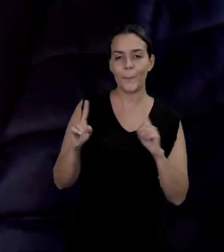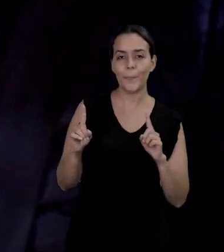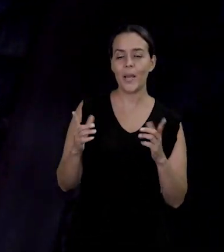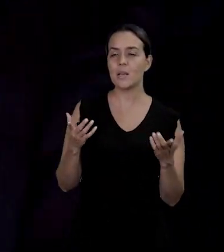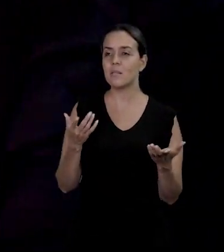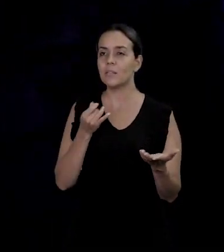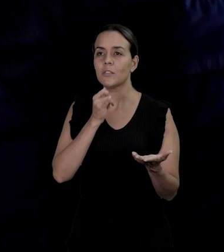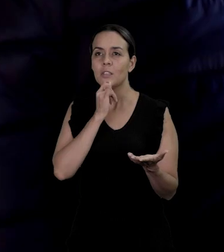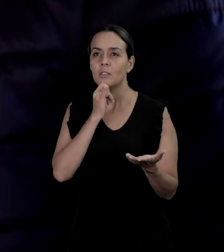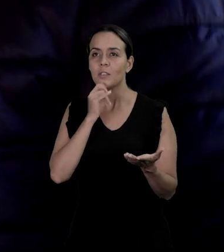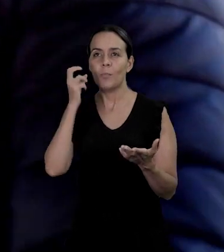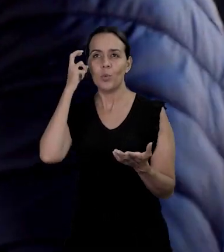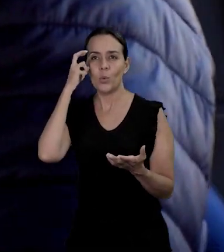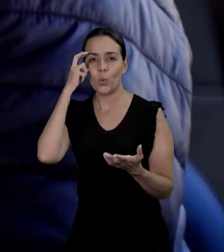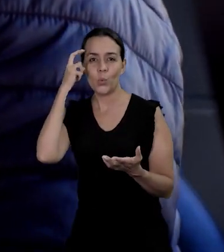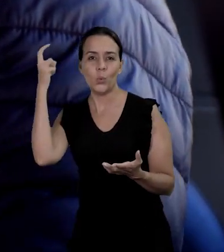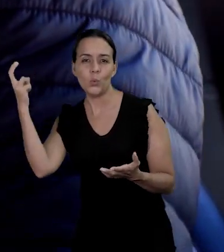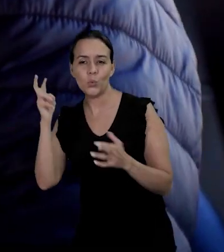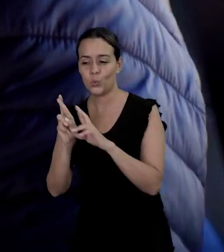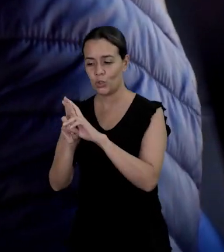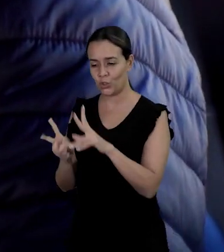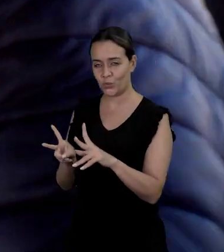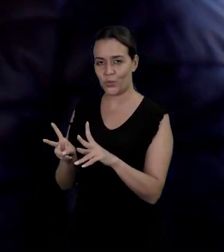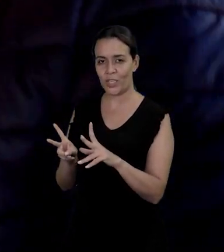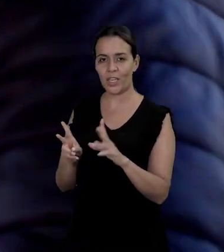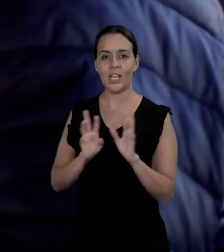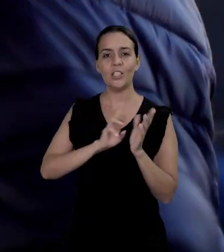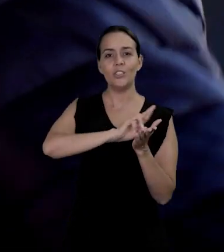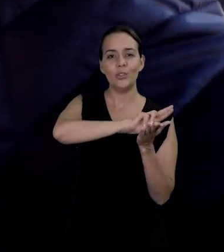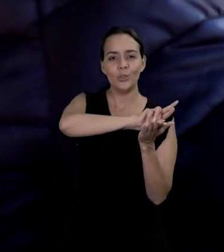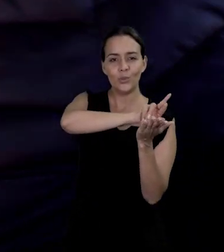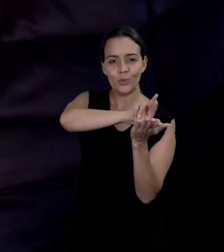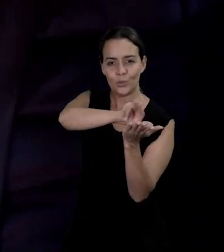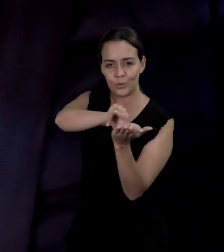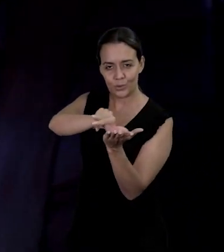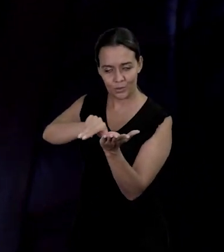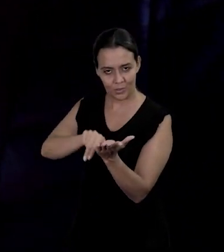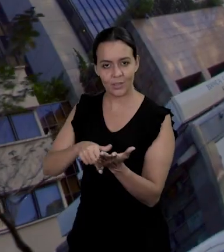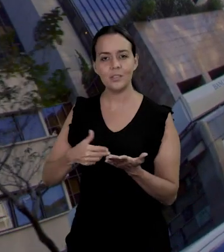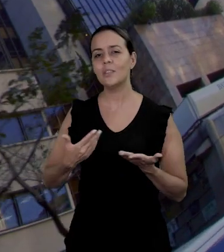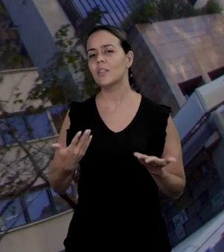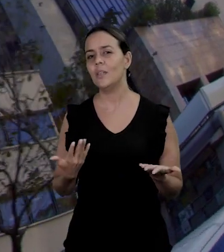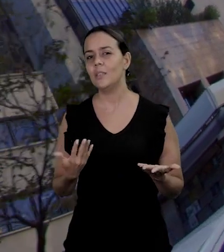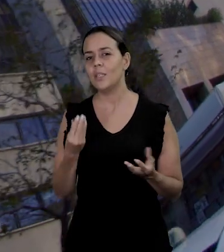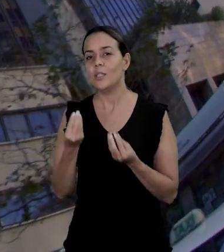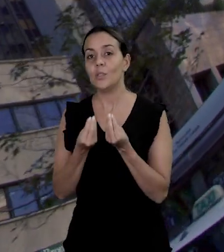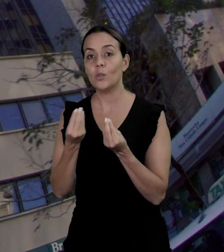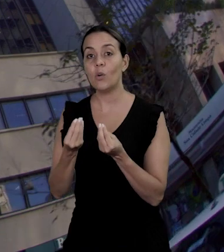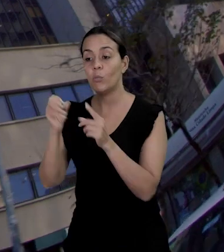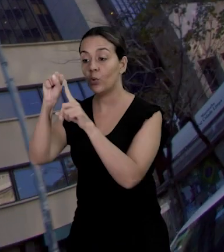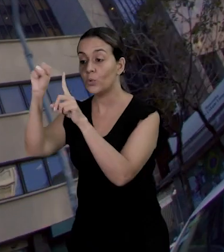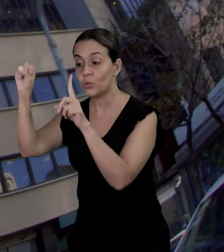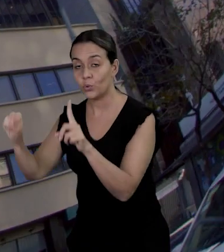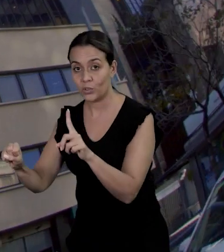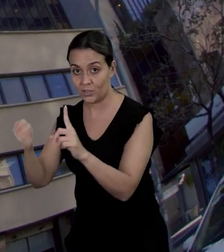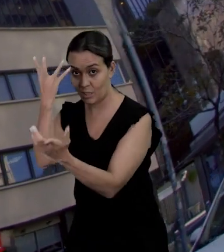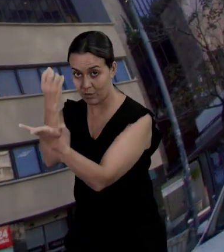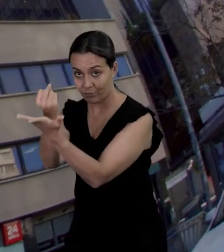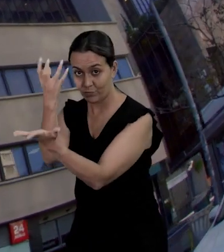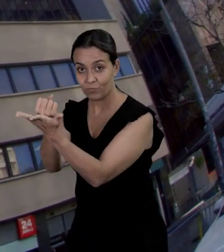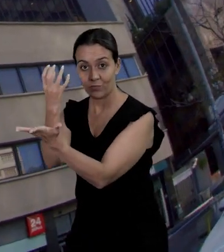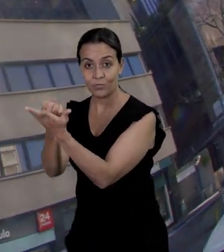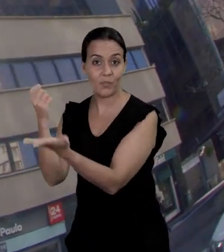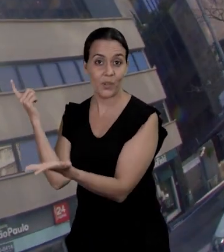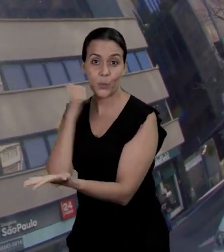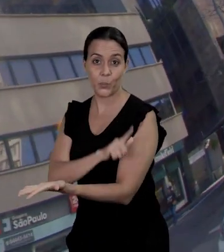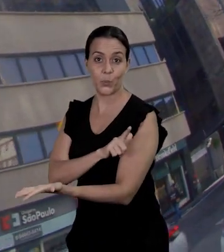raças. Qual que é o efeito colateral que isso vai ter na sociedade, né? Quais são essas externalidades? Exatamente. E isso tudo Aí